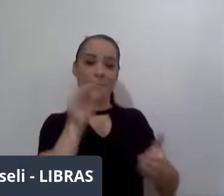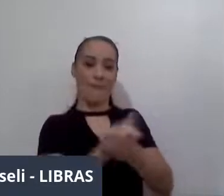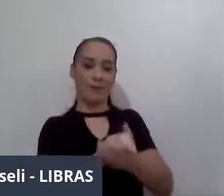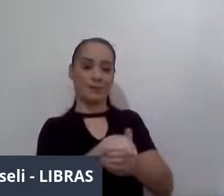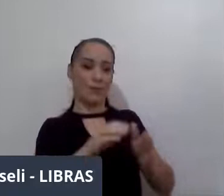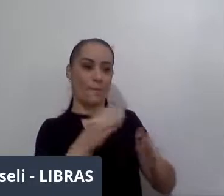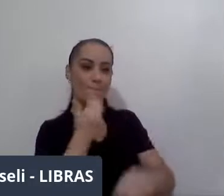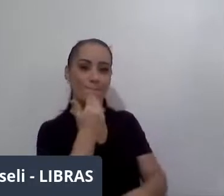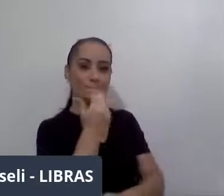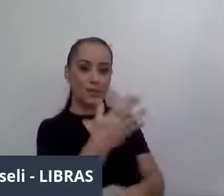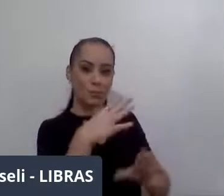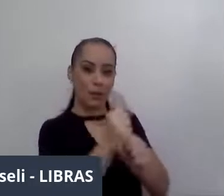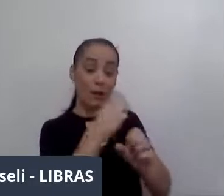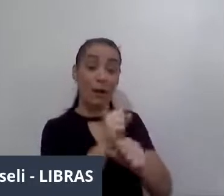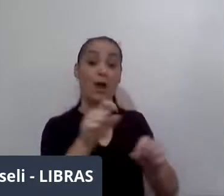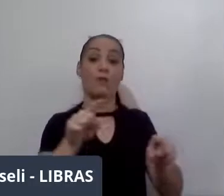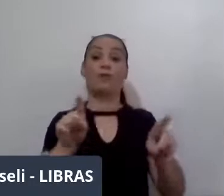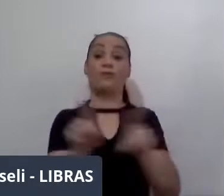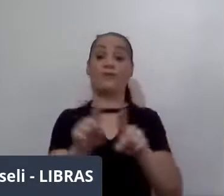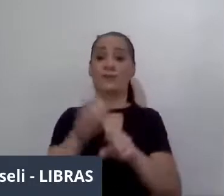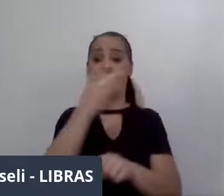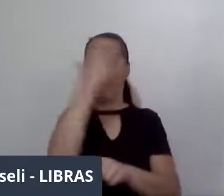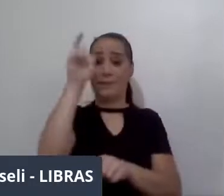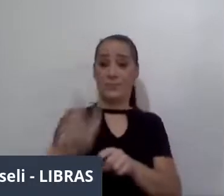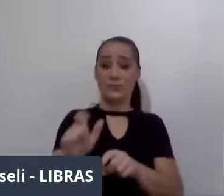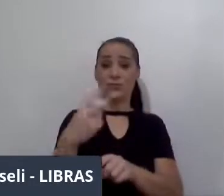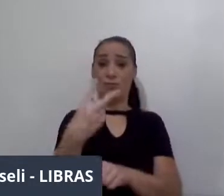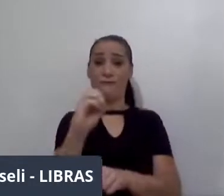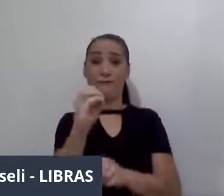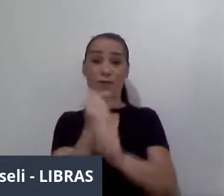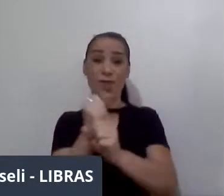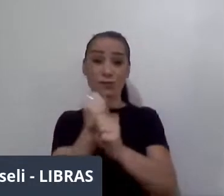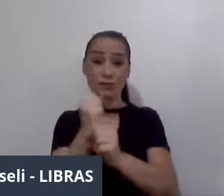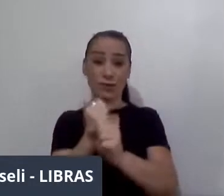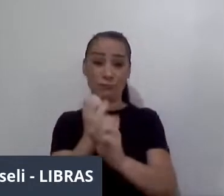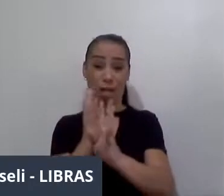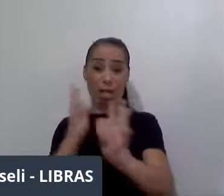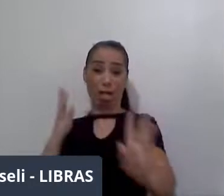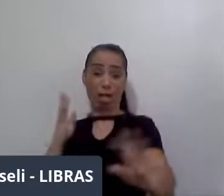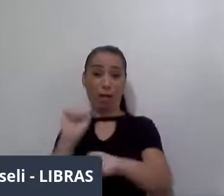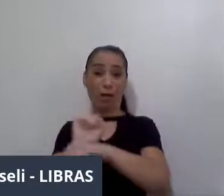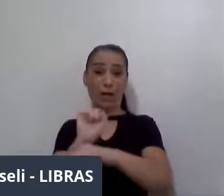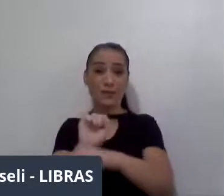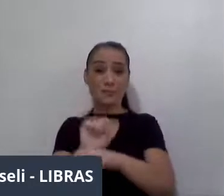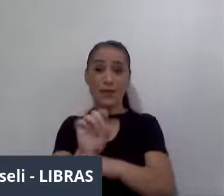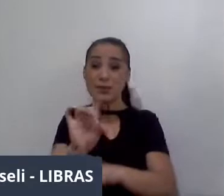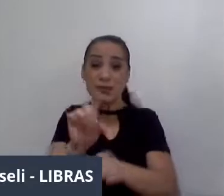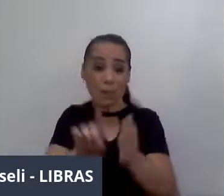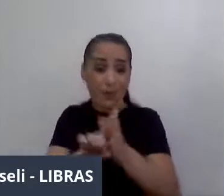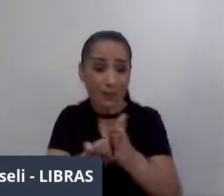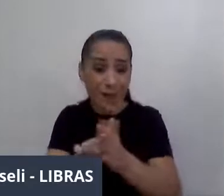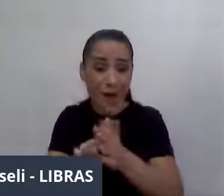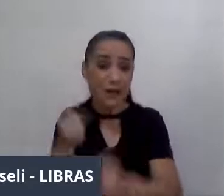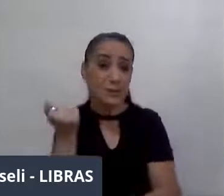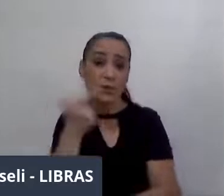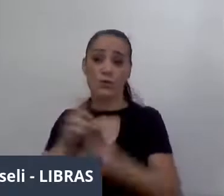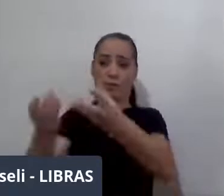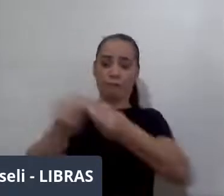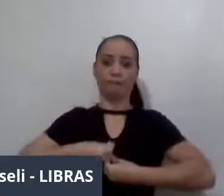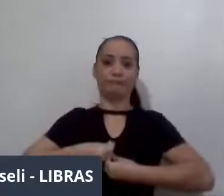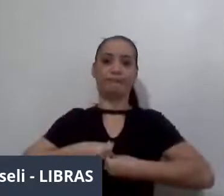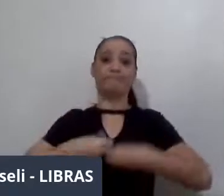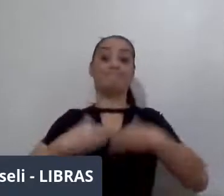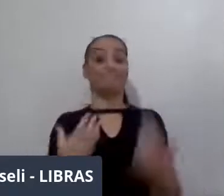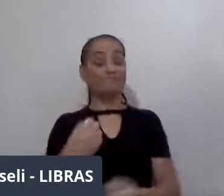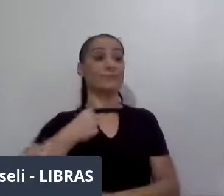esperar 25, 29 anos para ter direito a ter análise do pedido de revalidação de diploma. Então, aqui de pronto, senadora, eu já quero